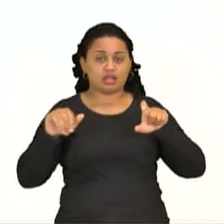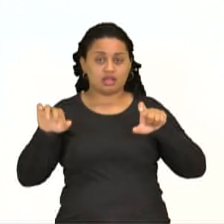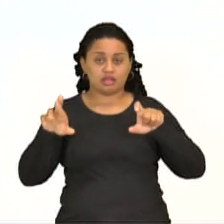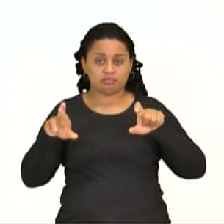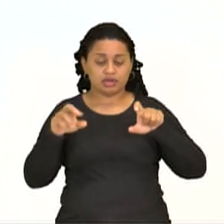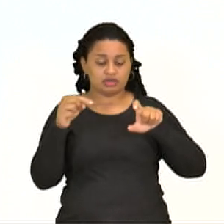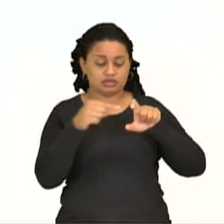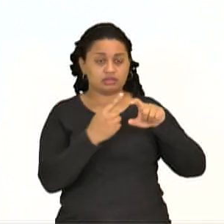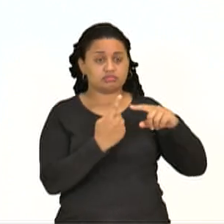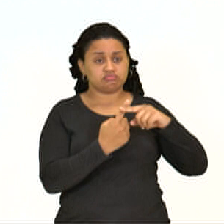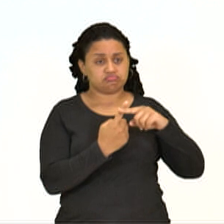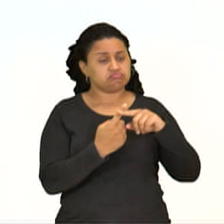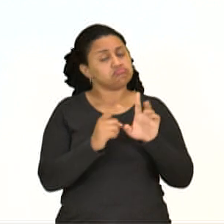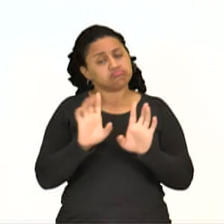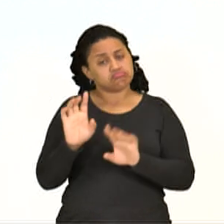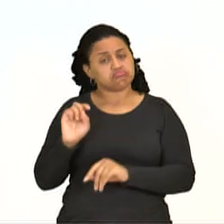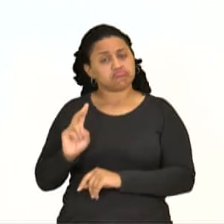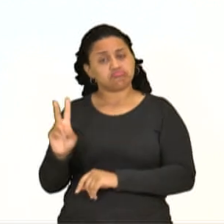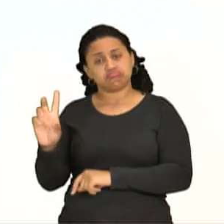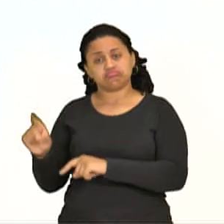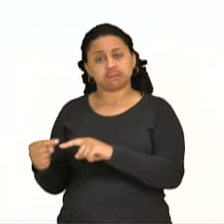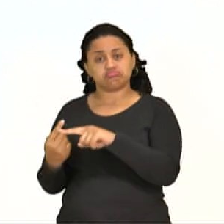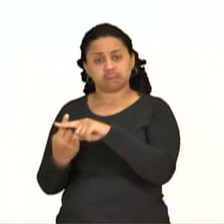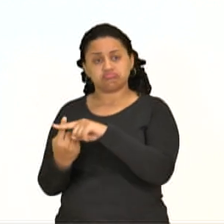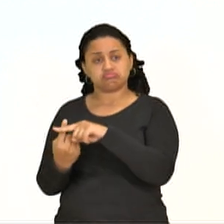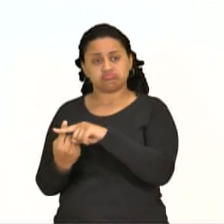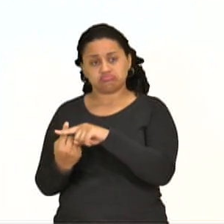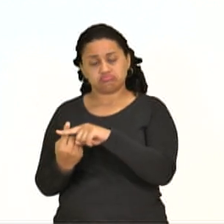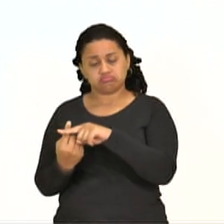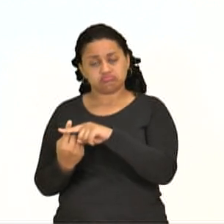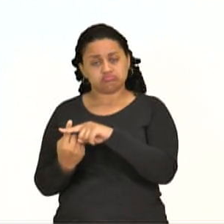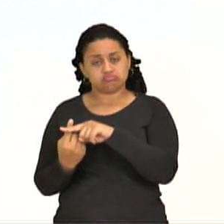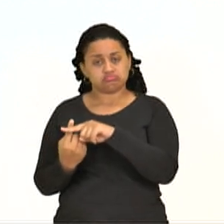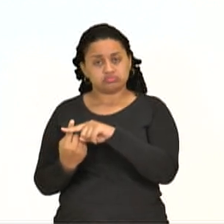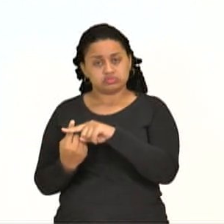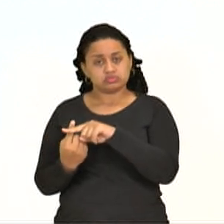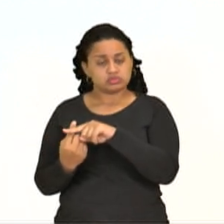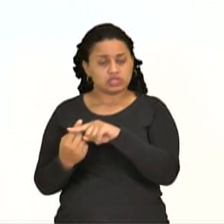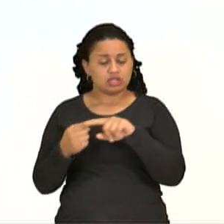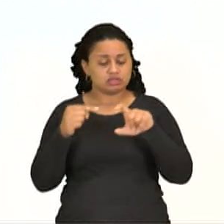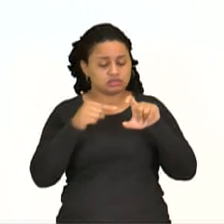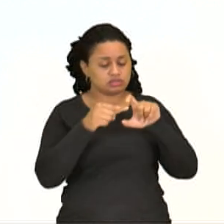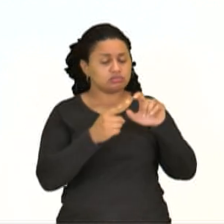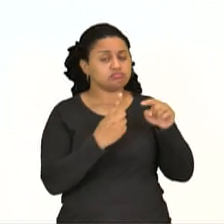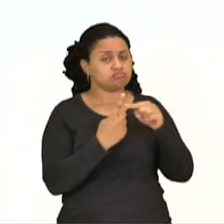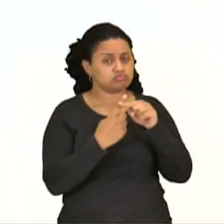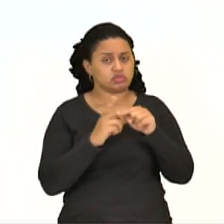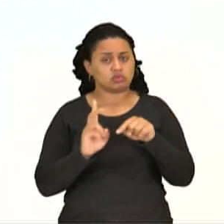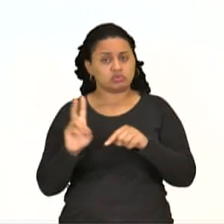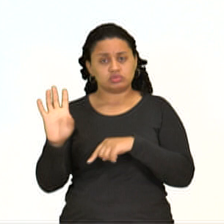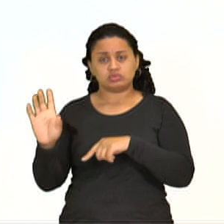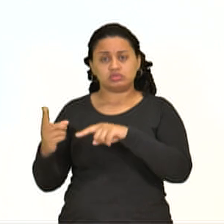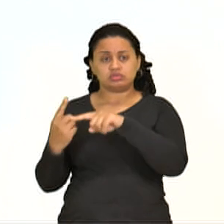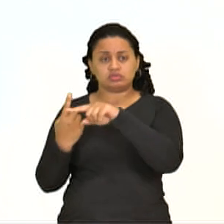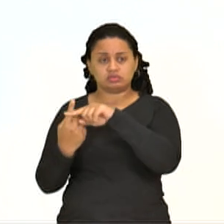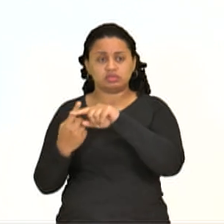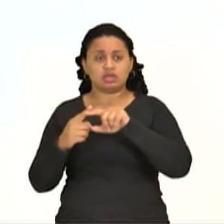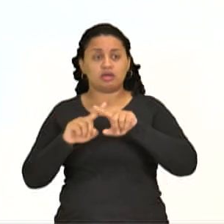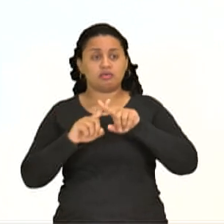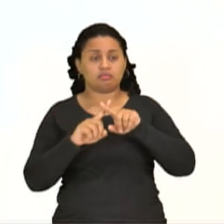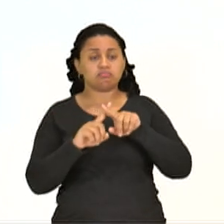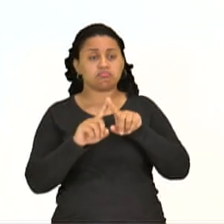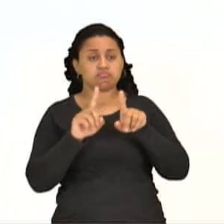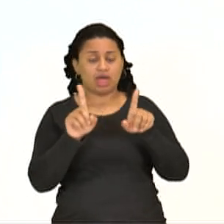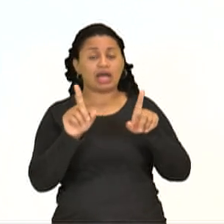positiva, independente, né? Ó, nas duas situações a base é positiva, ela vai continuar positiva.